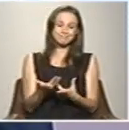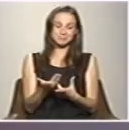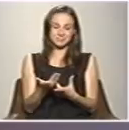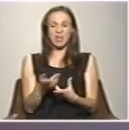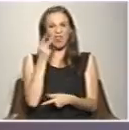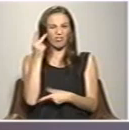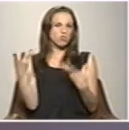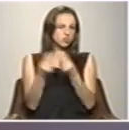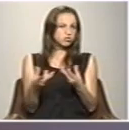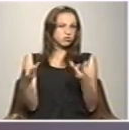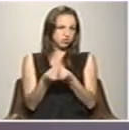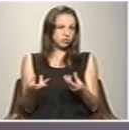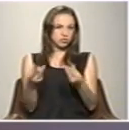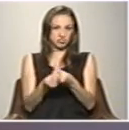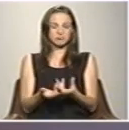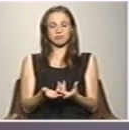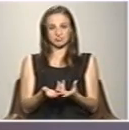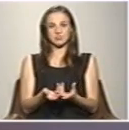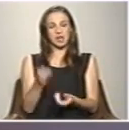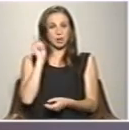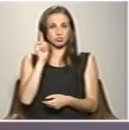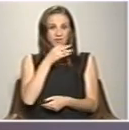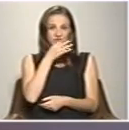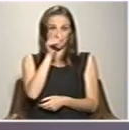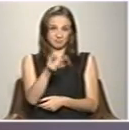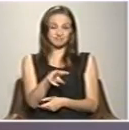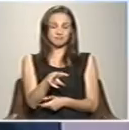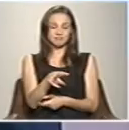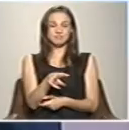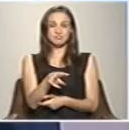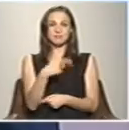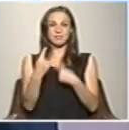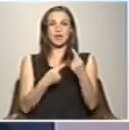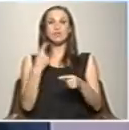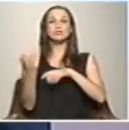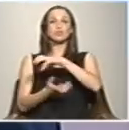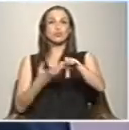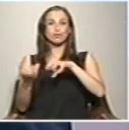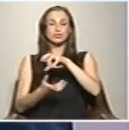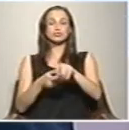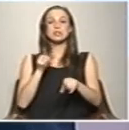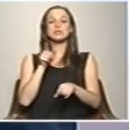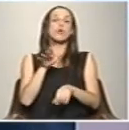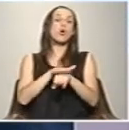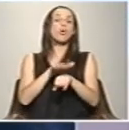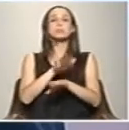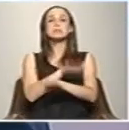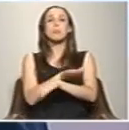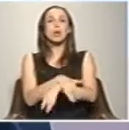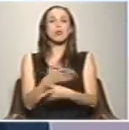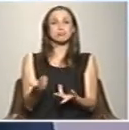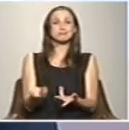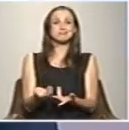é importante que se fale nesse assunto, mas muitas vezes o conflito também se pode prender porque há desemprego e, portanto, as pessoas